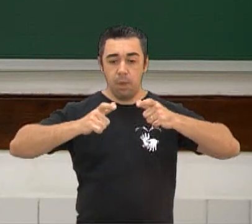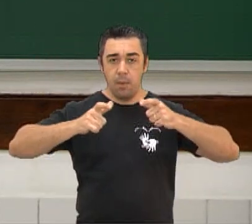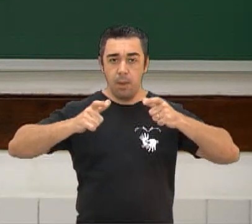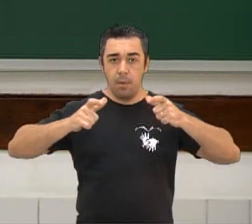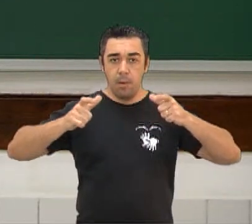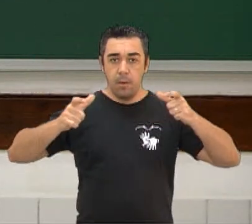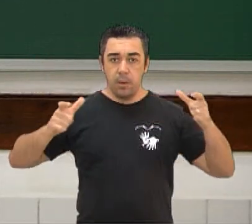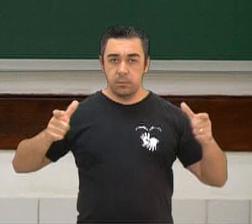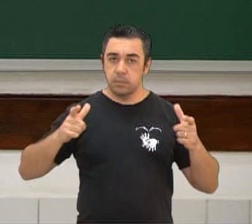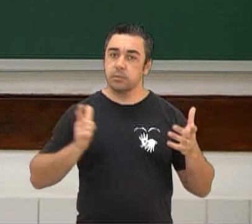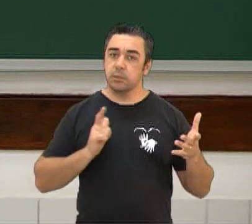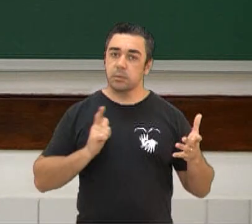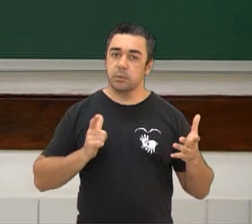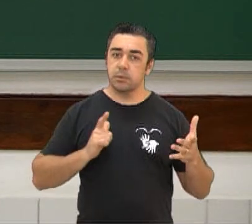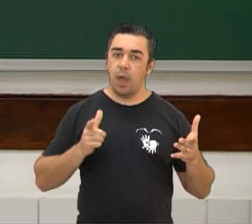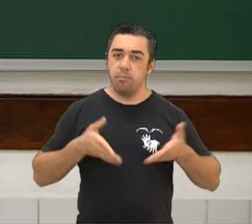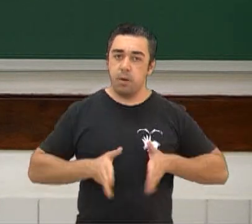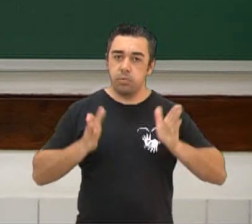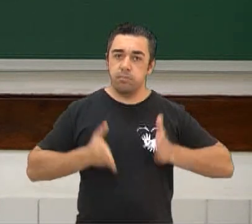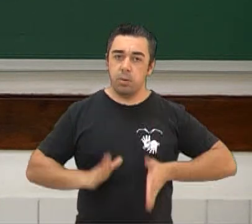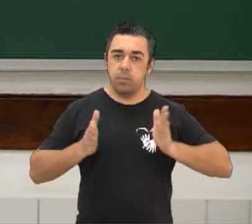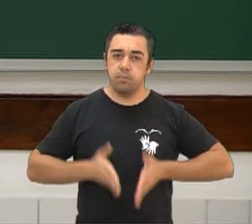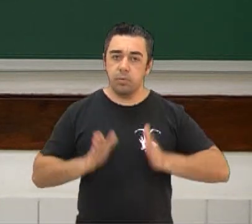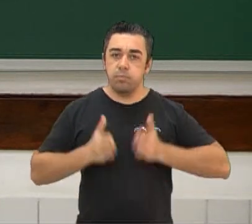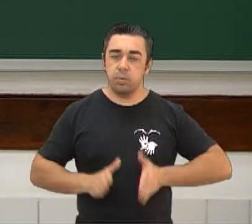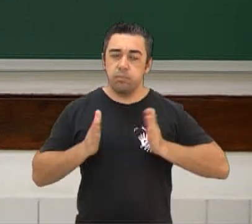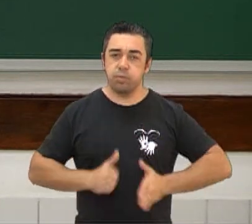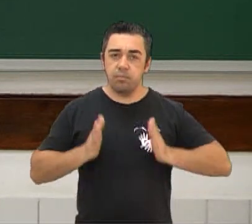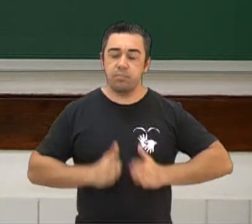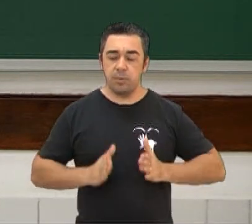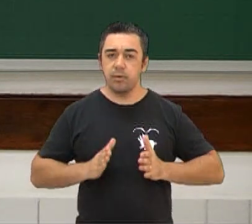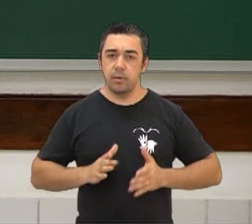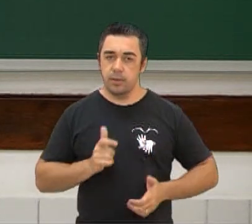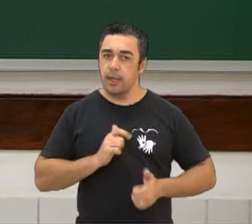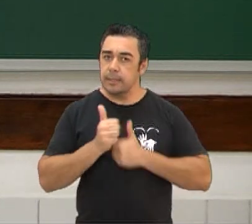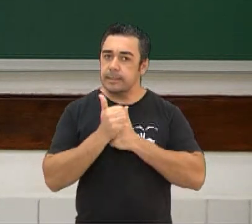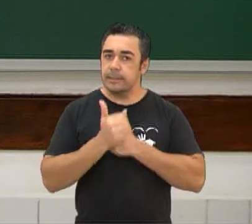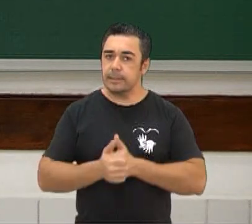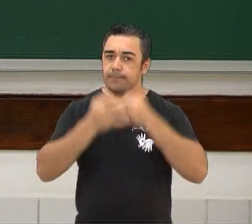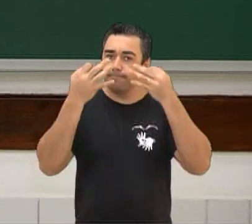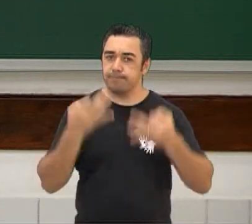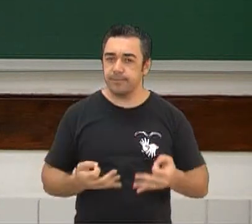e multiplicar e está, assim, sendo respeitado fielmente.